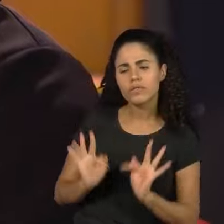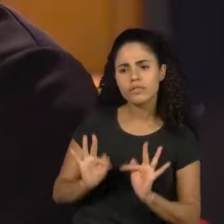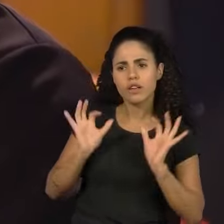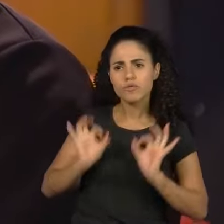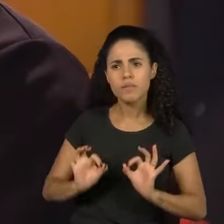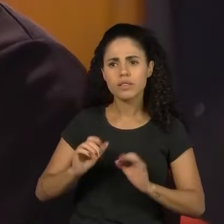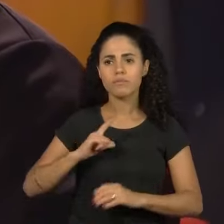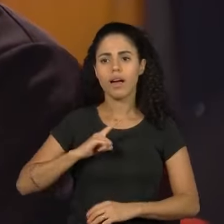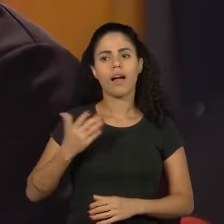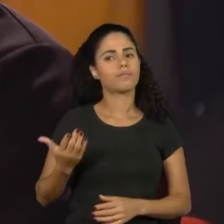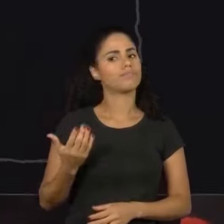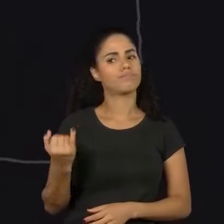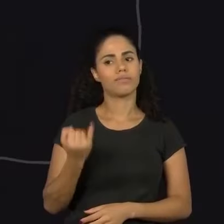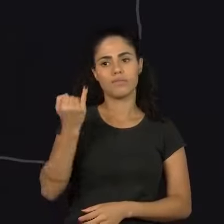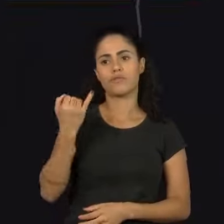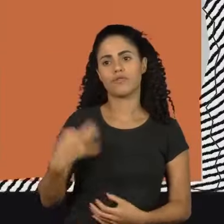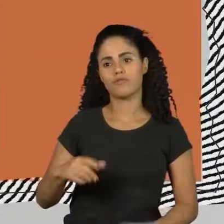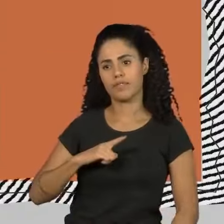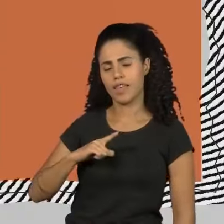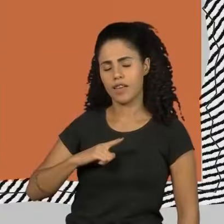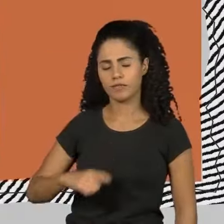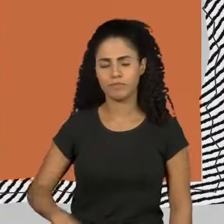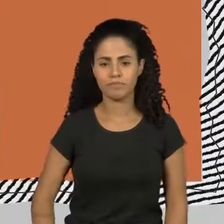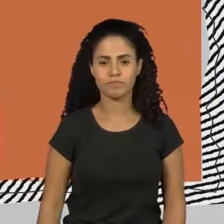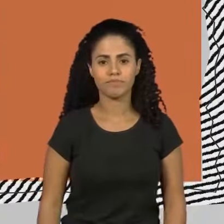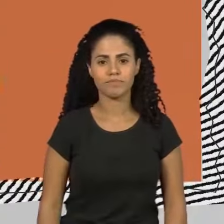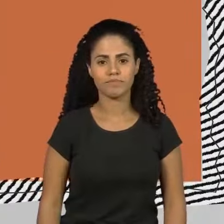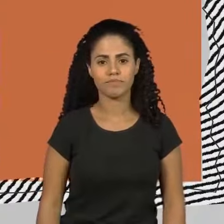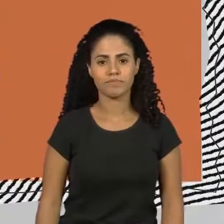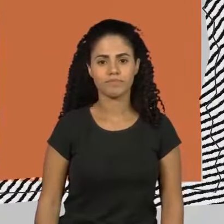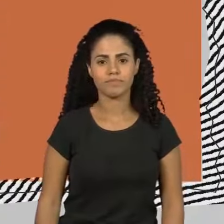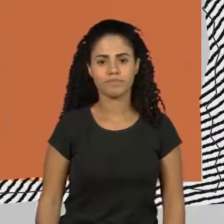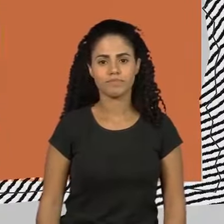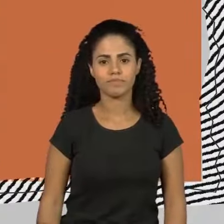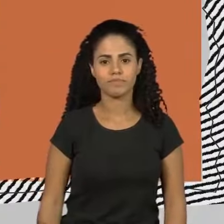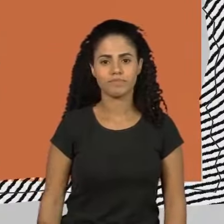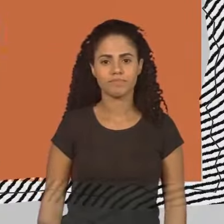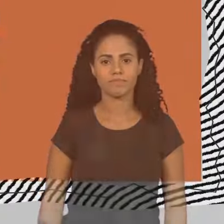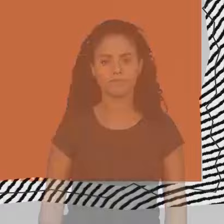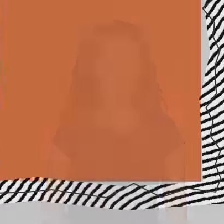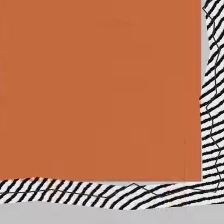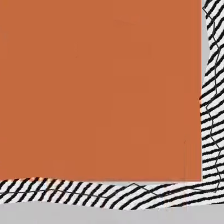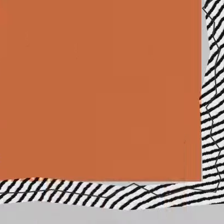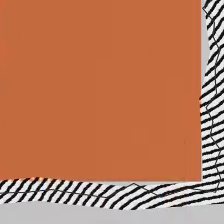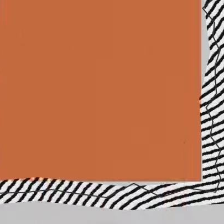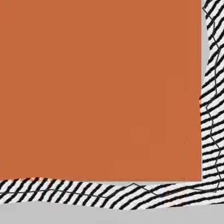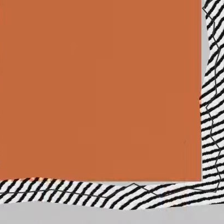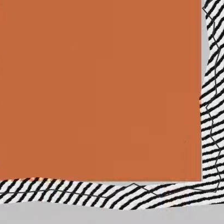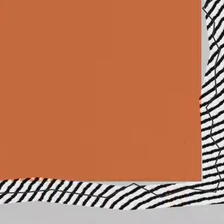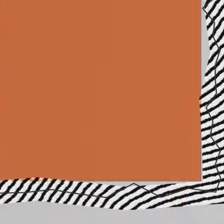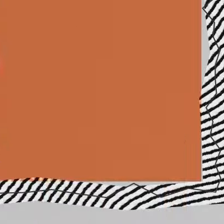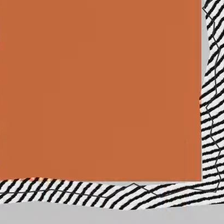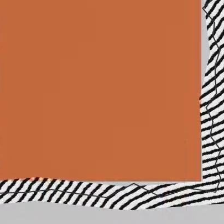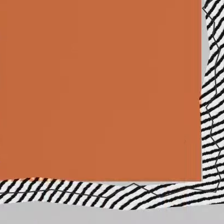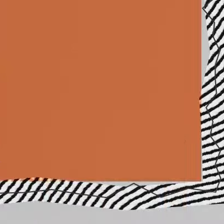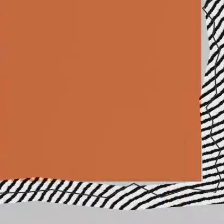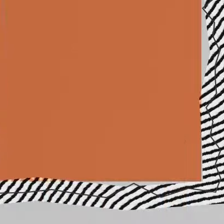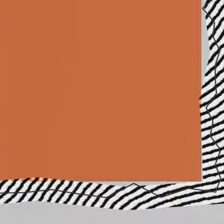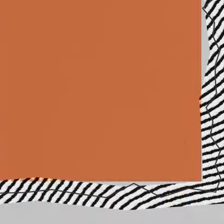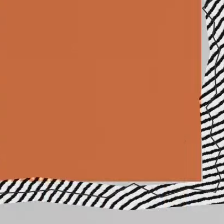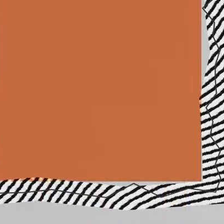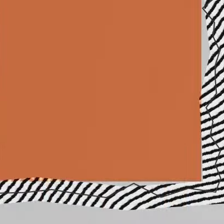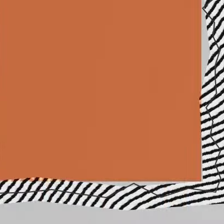valendo ainda infelizmente tá valendo distração e distração o seu caminho é a